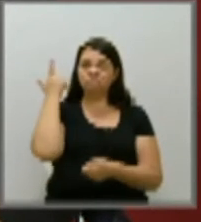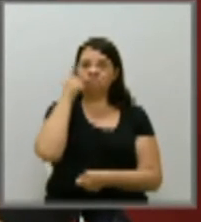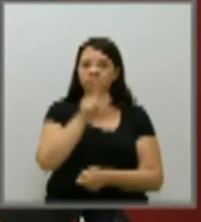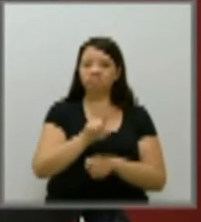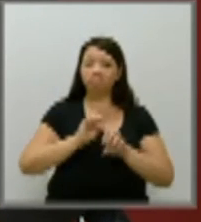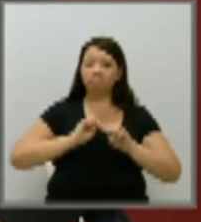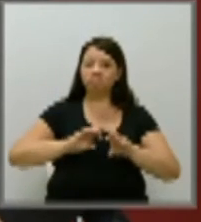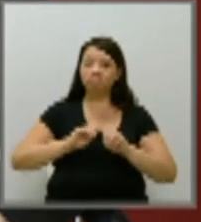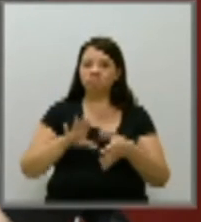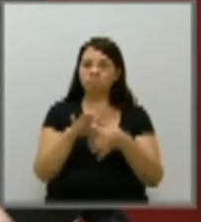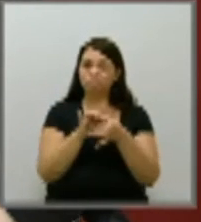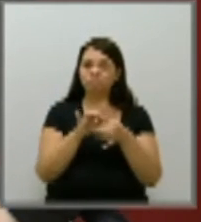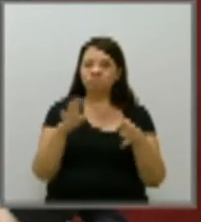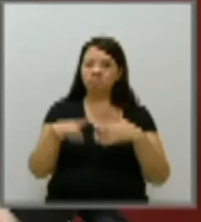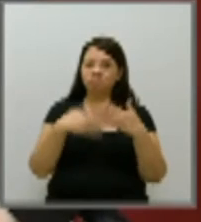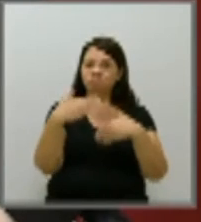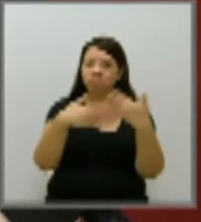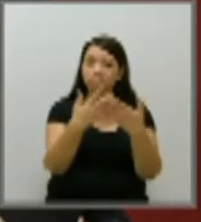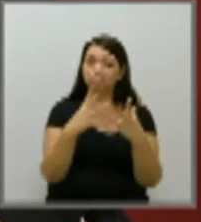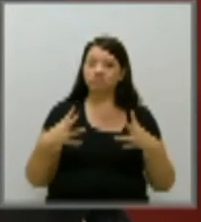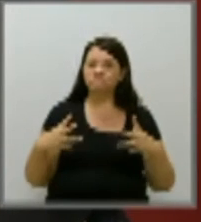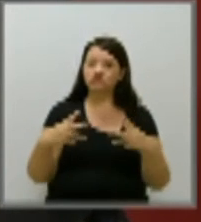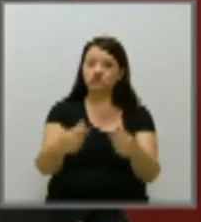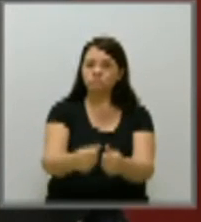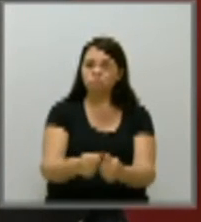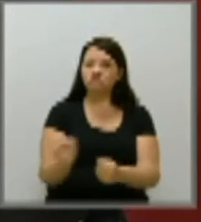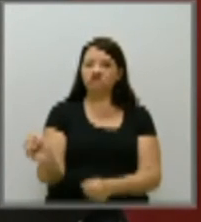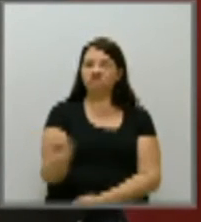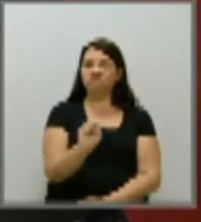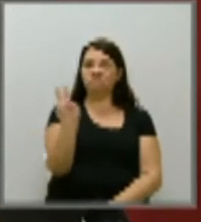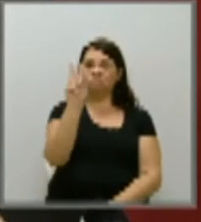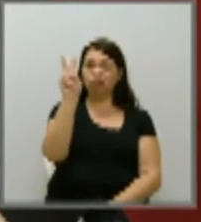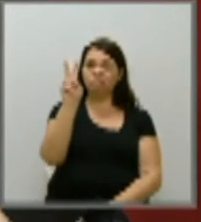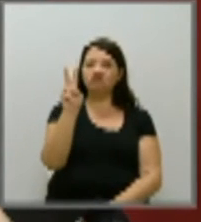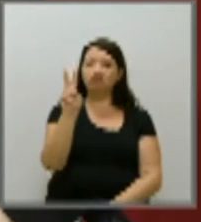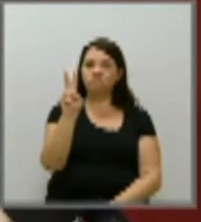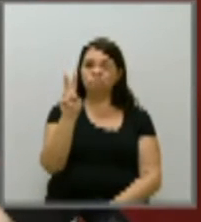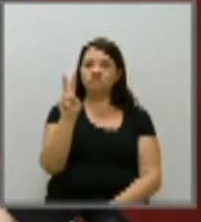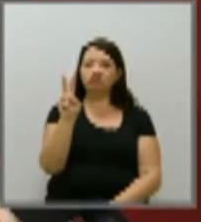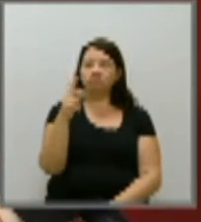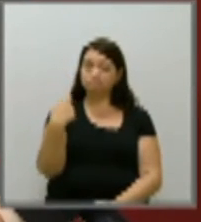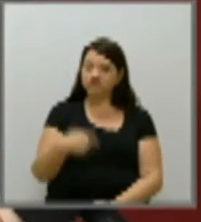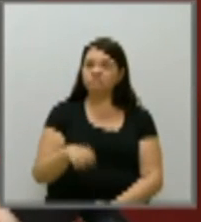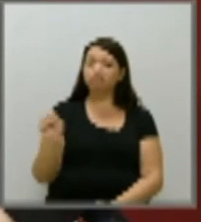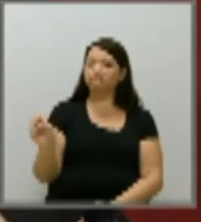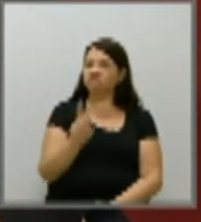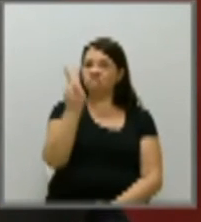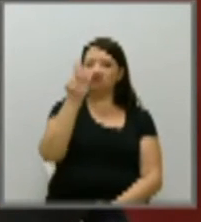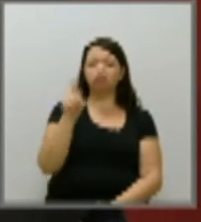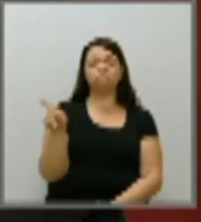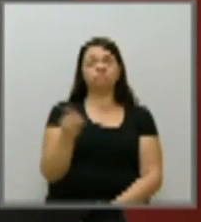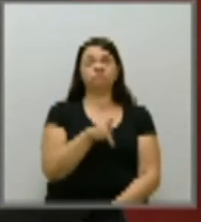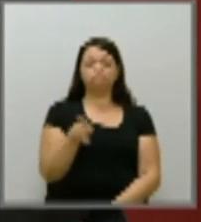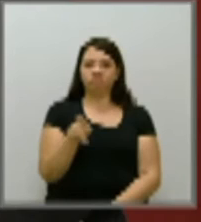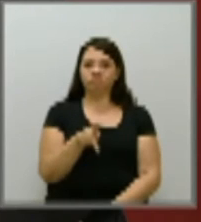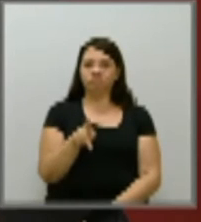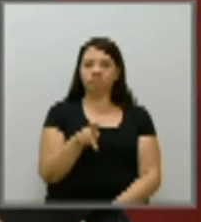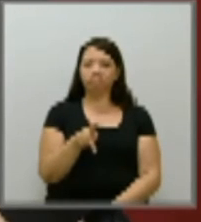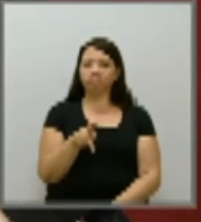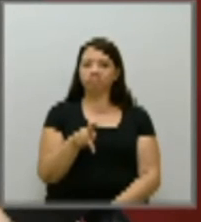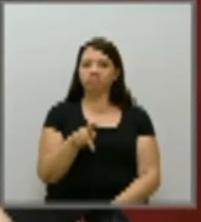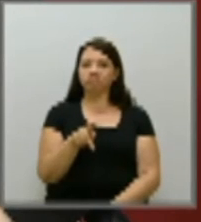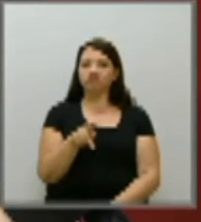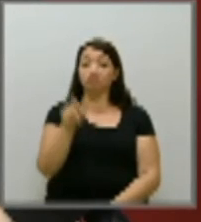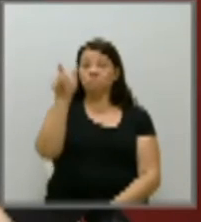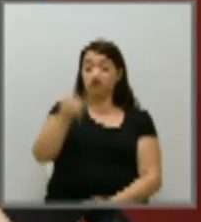educação libertadora e para todos é a valorização dos educadores, a valorização dos trabalhadores em